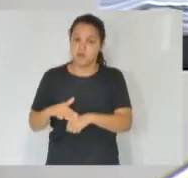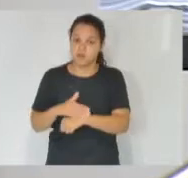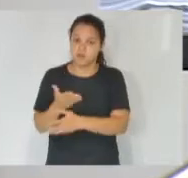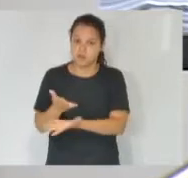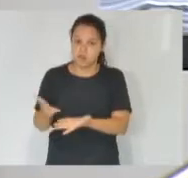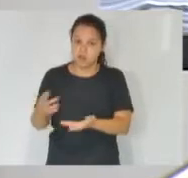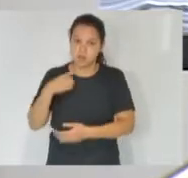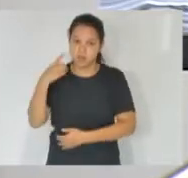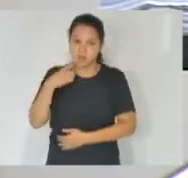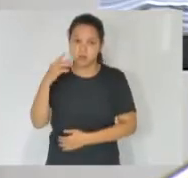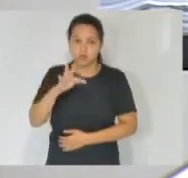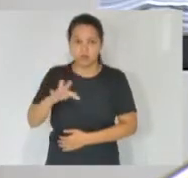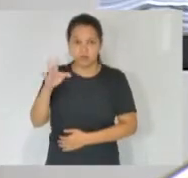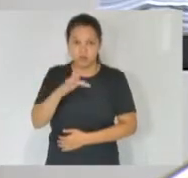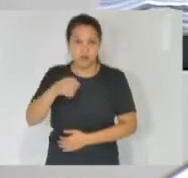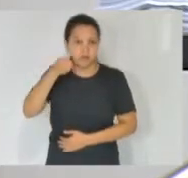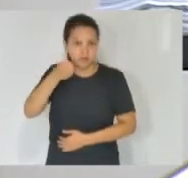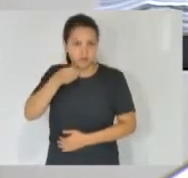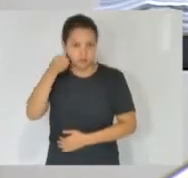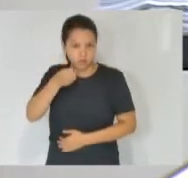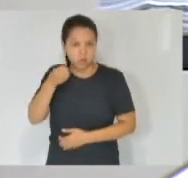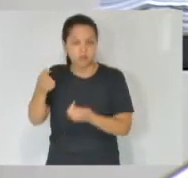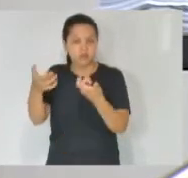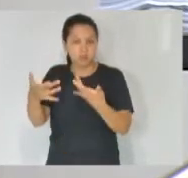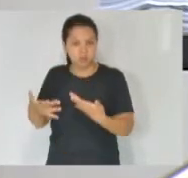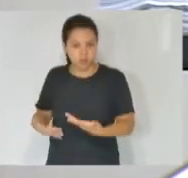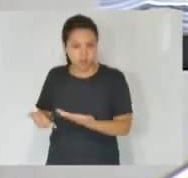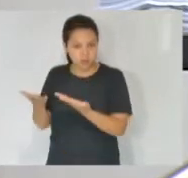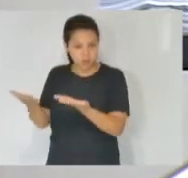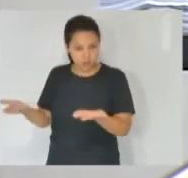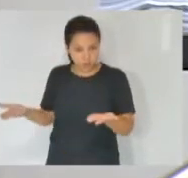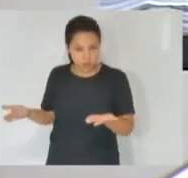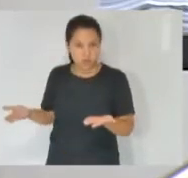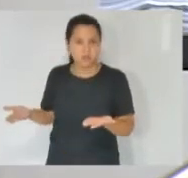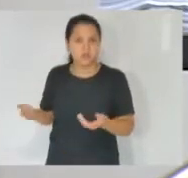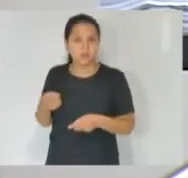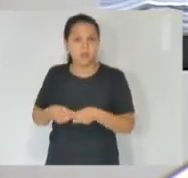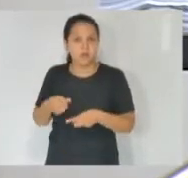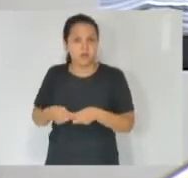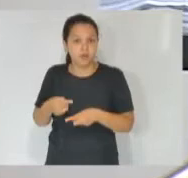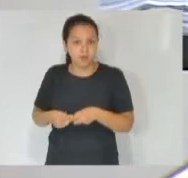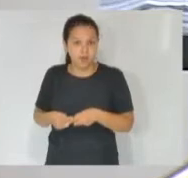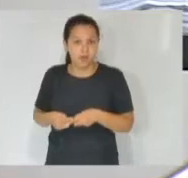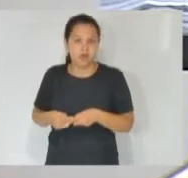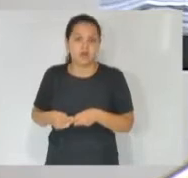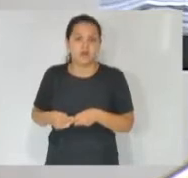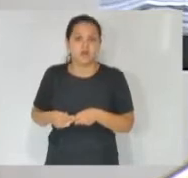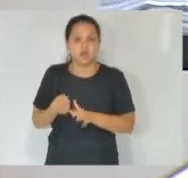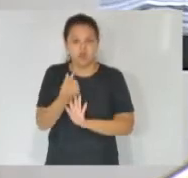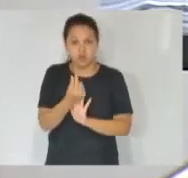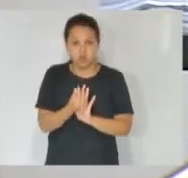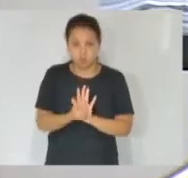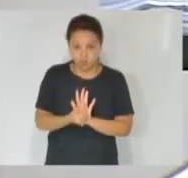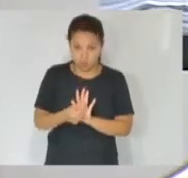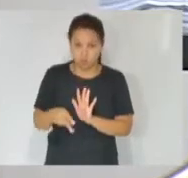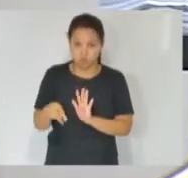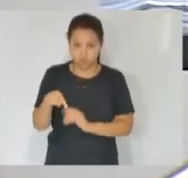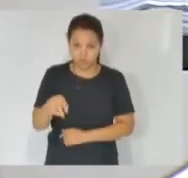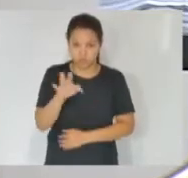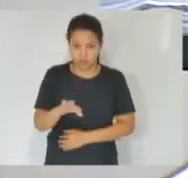deputados federais e senadores, explicando para eles por que os recursos federais já remetidos